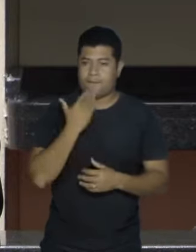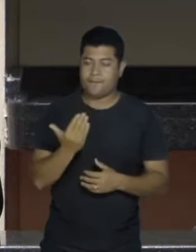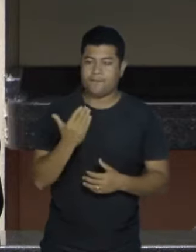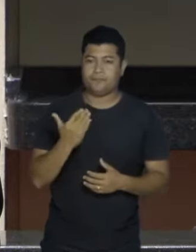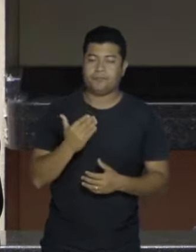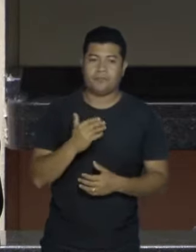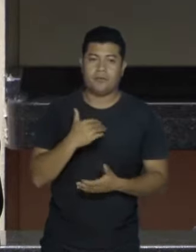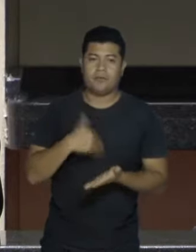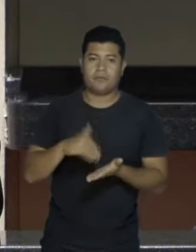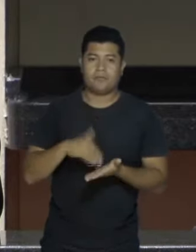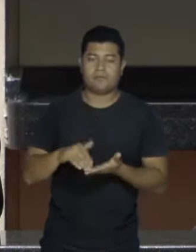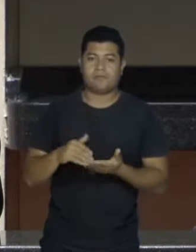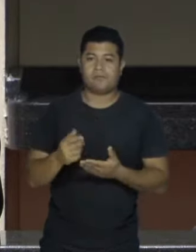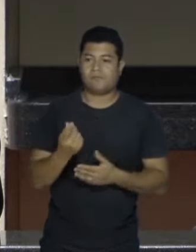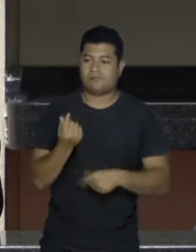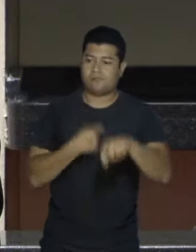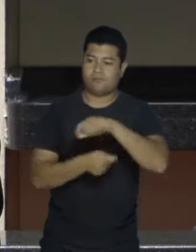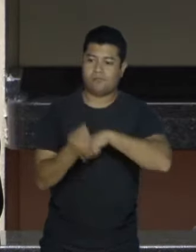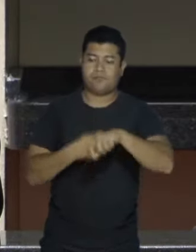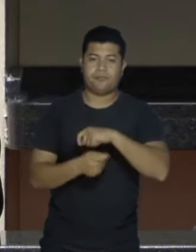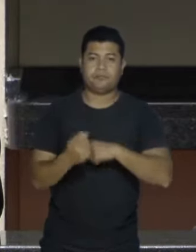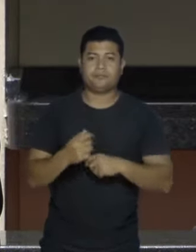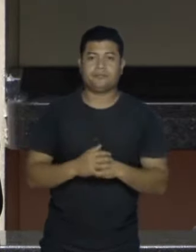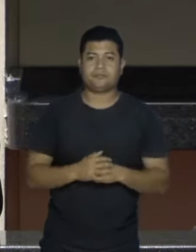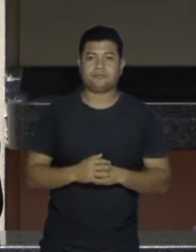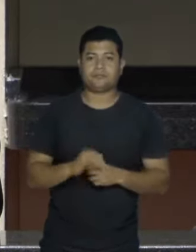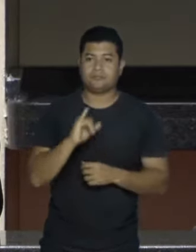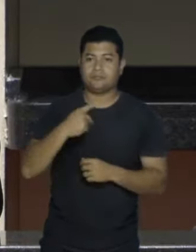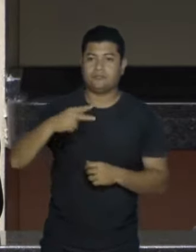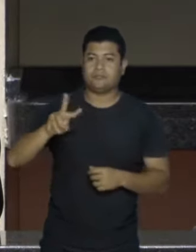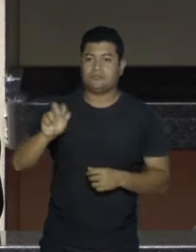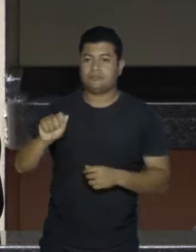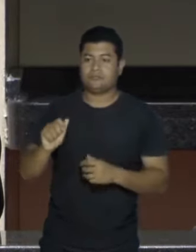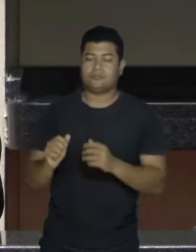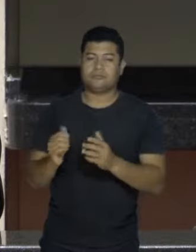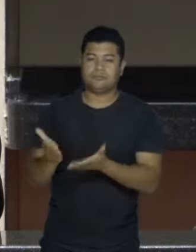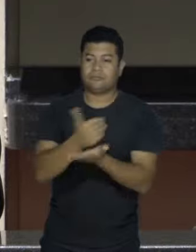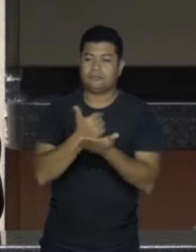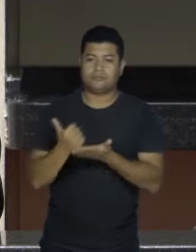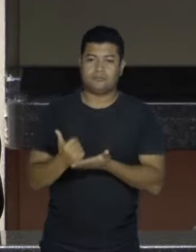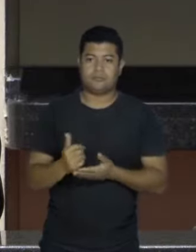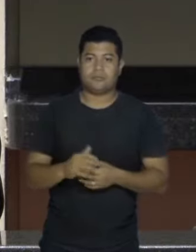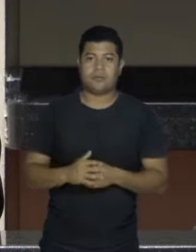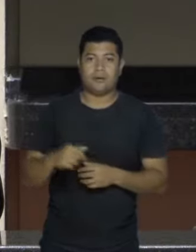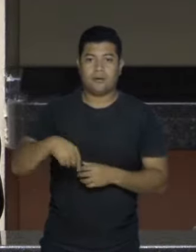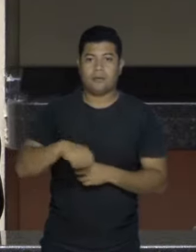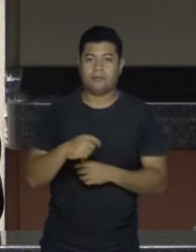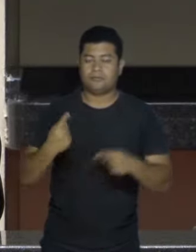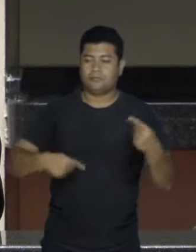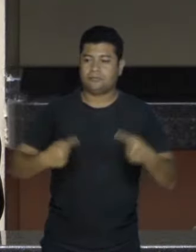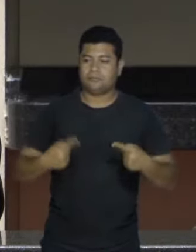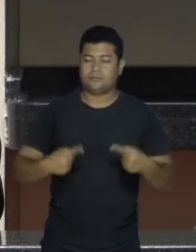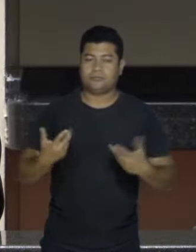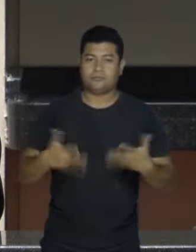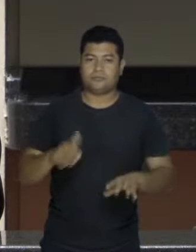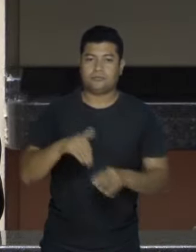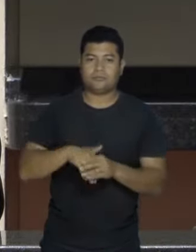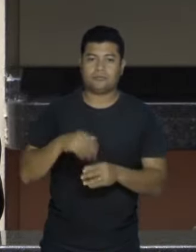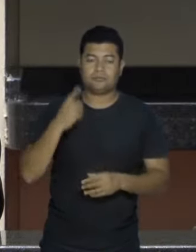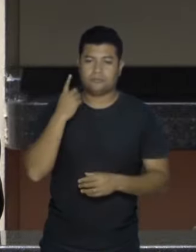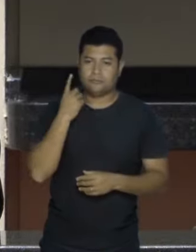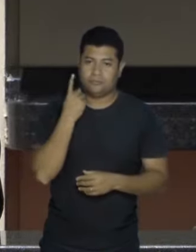acerca da arrecadação atual de IPVA no estado em discussão lá vendo Quem Queira discutir em votação deputados que a prova